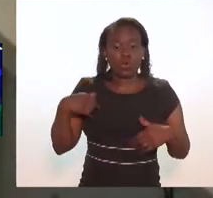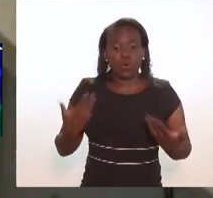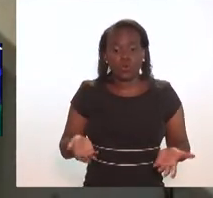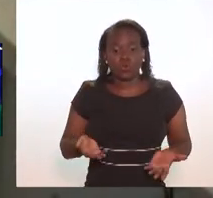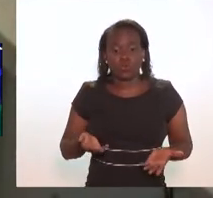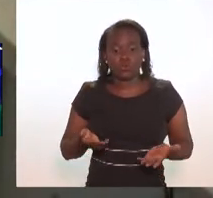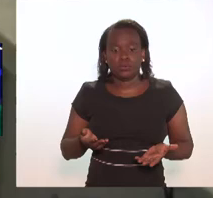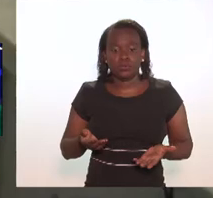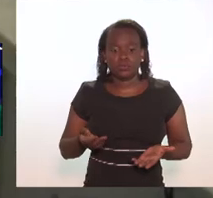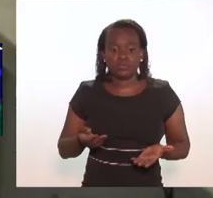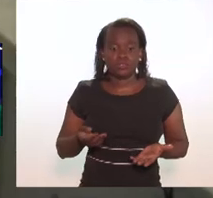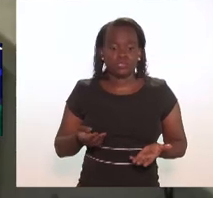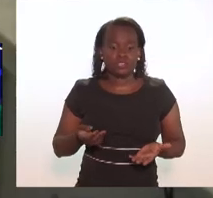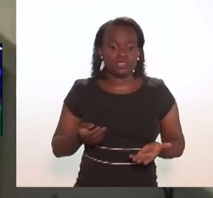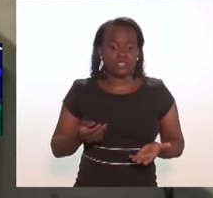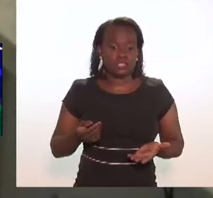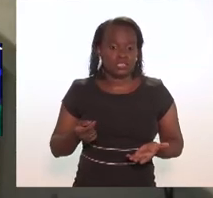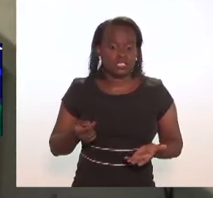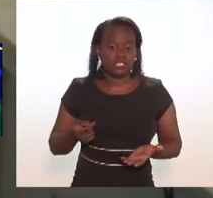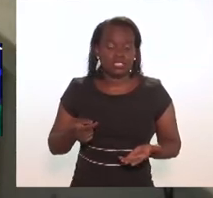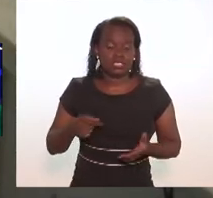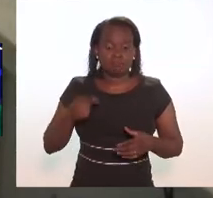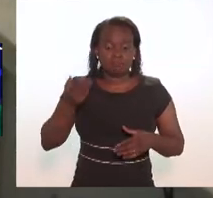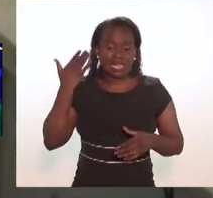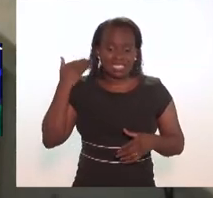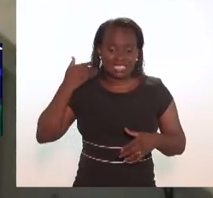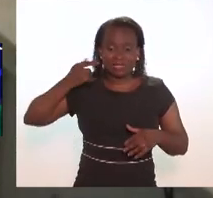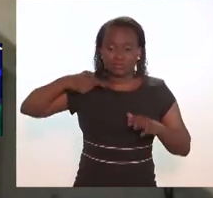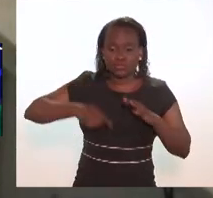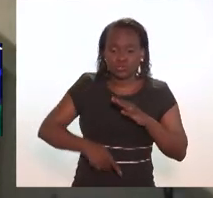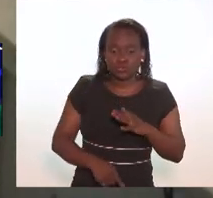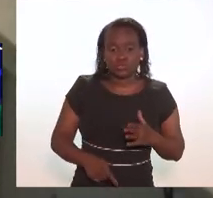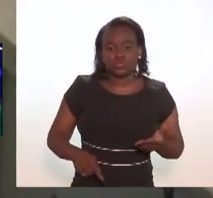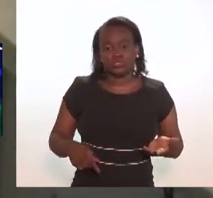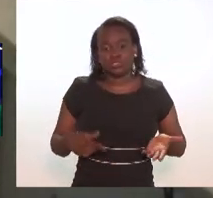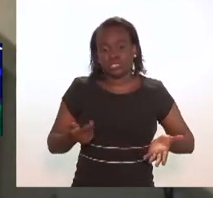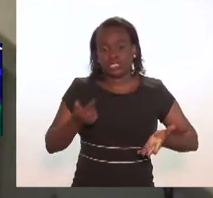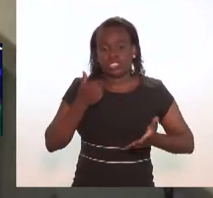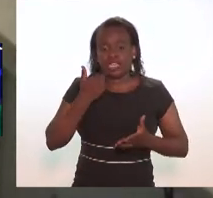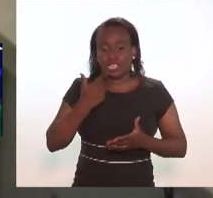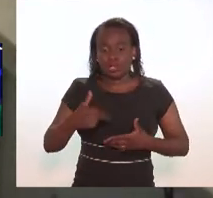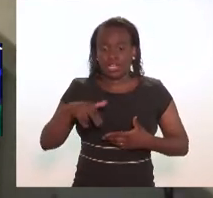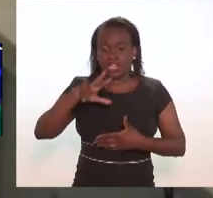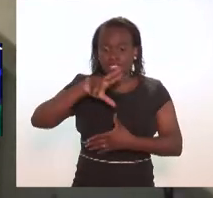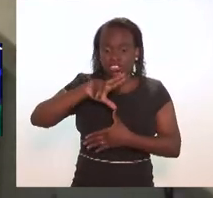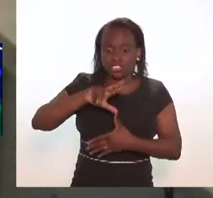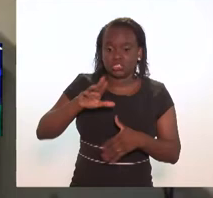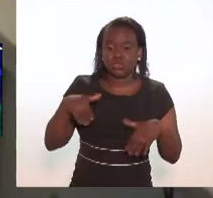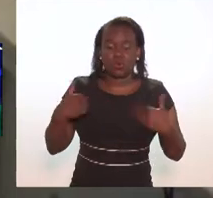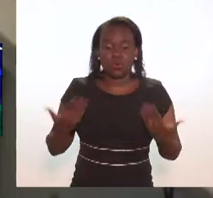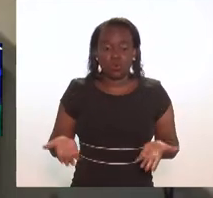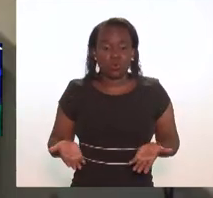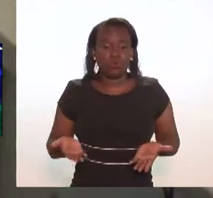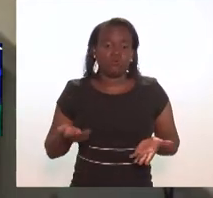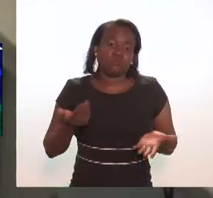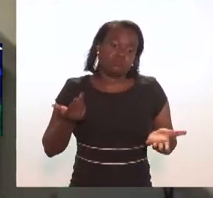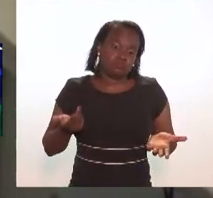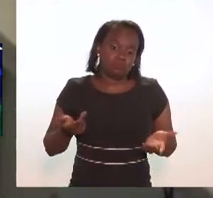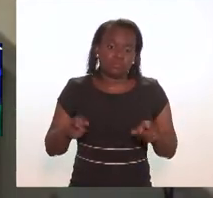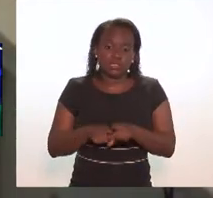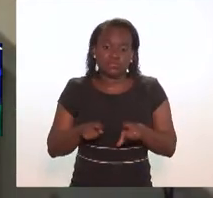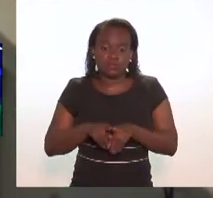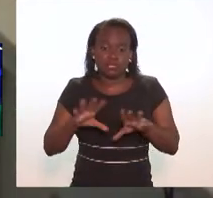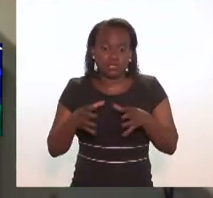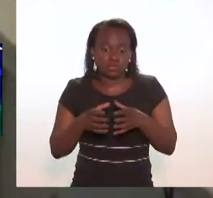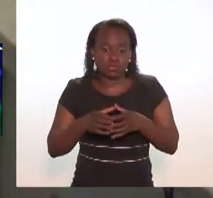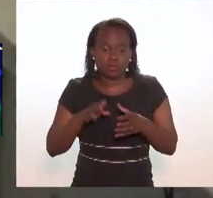nosso, nossas raízes latinas, ou, quiçá, em Bantu,